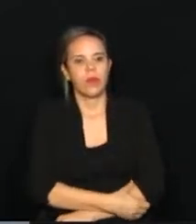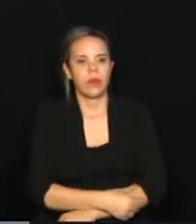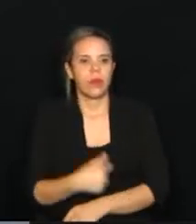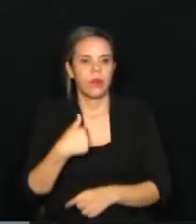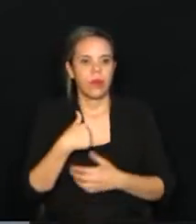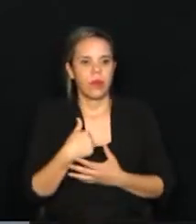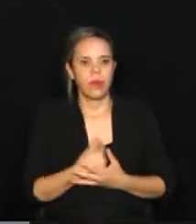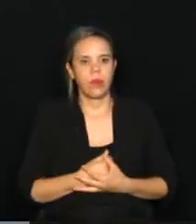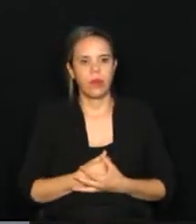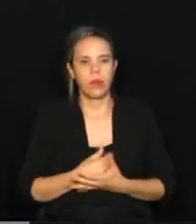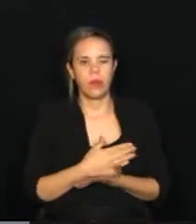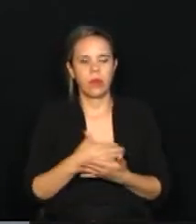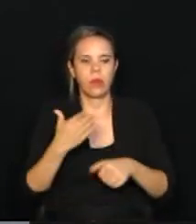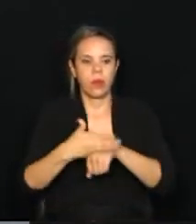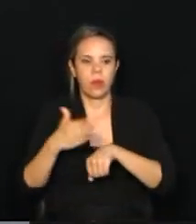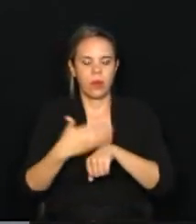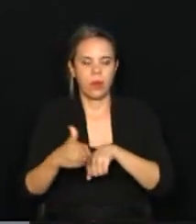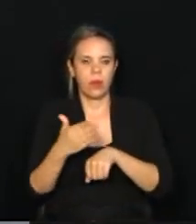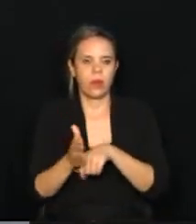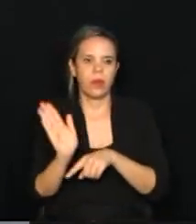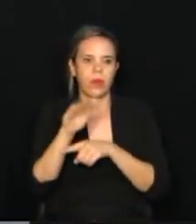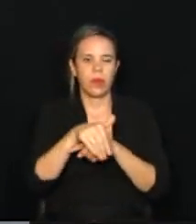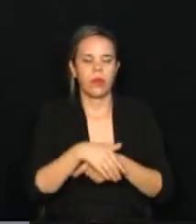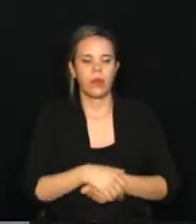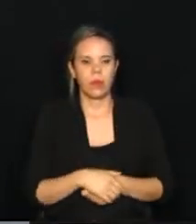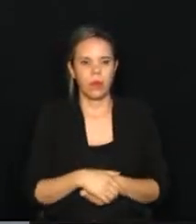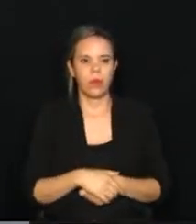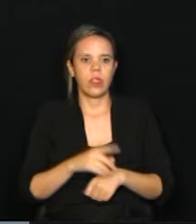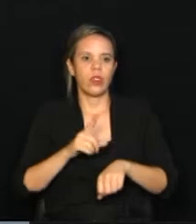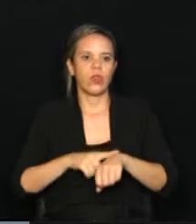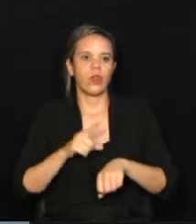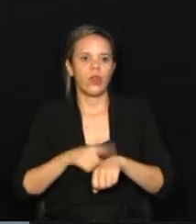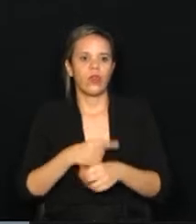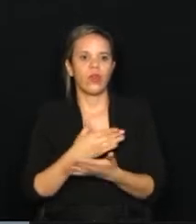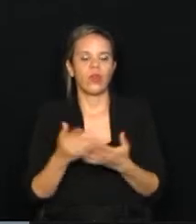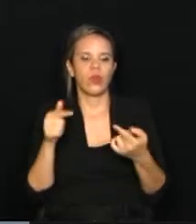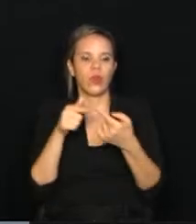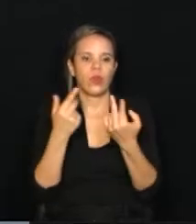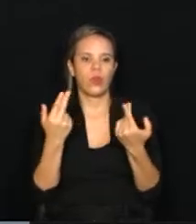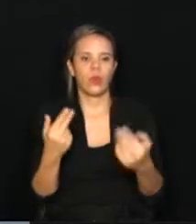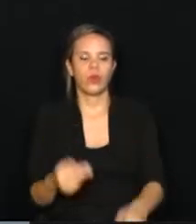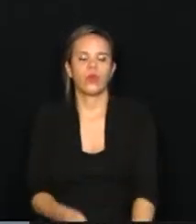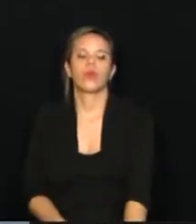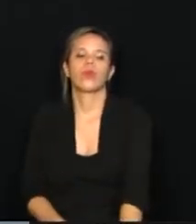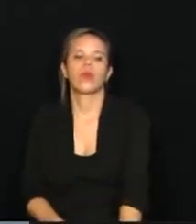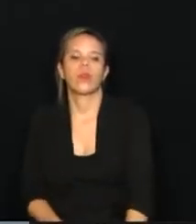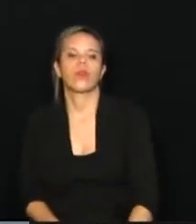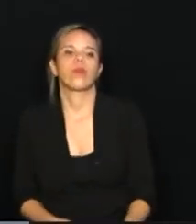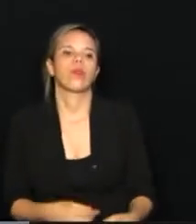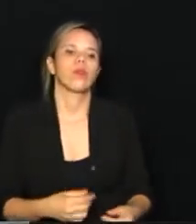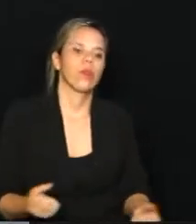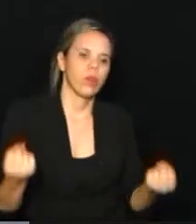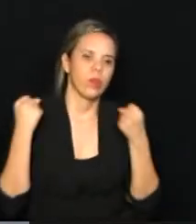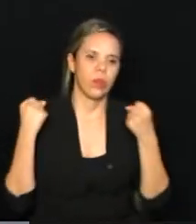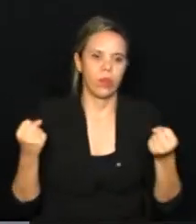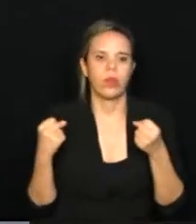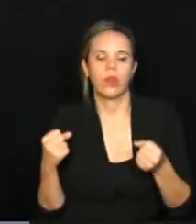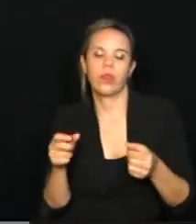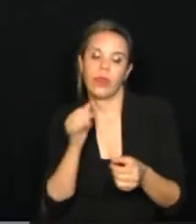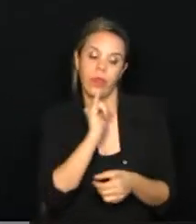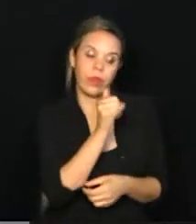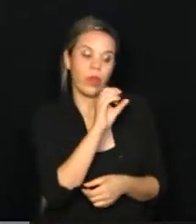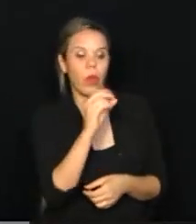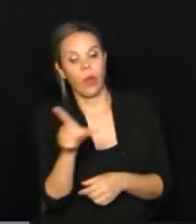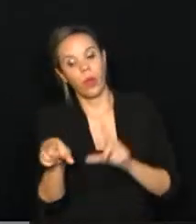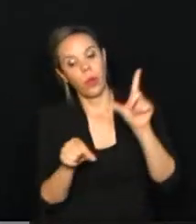eu comecei a treinar basquete, e os horários começaram a bater, então o basquete com a ginástica, e aí tiveram que me falar, ou você